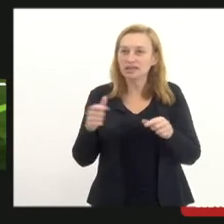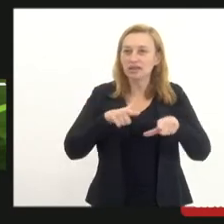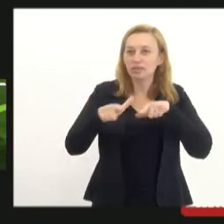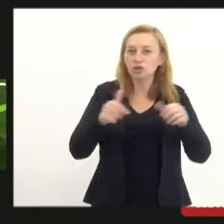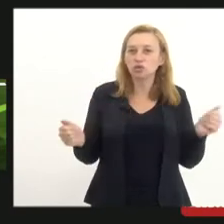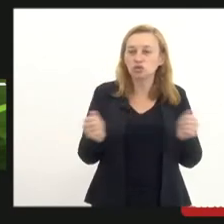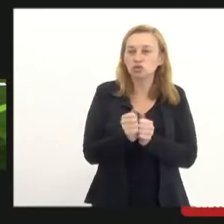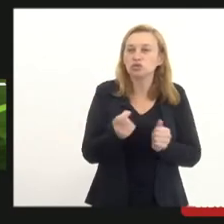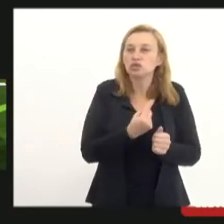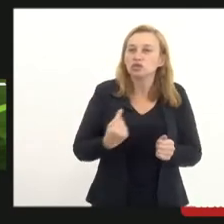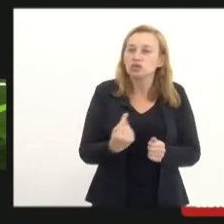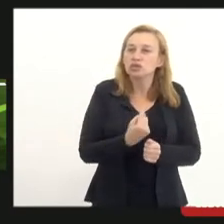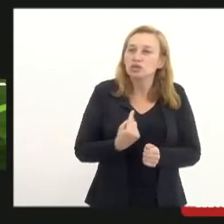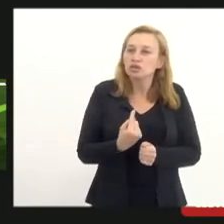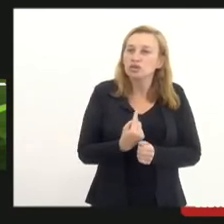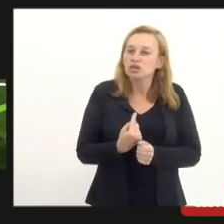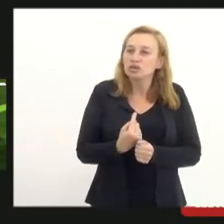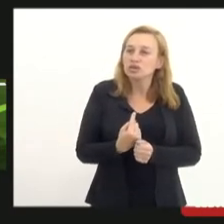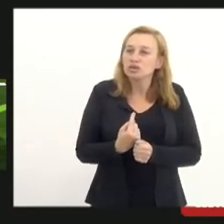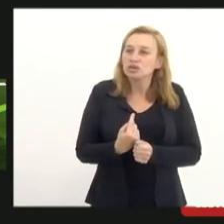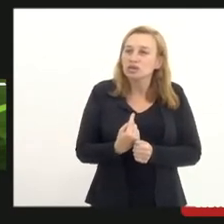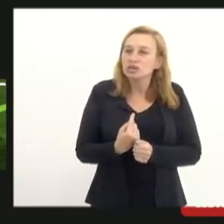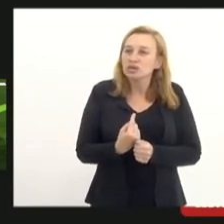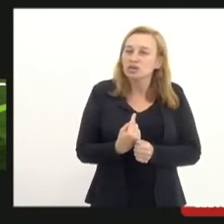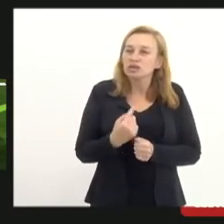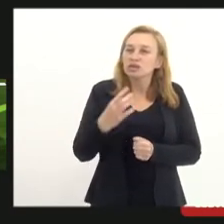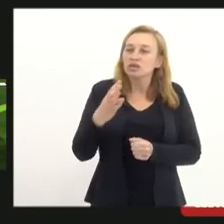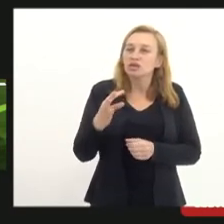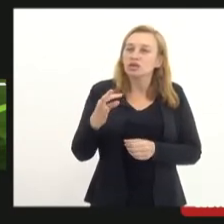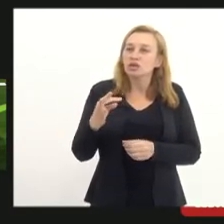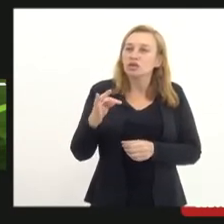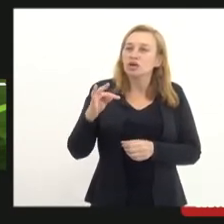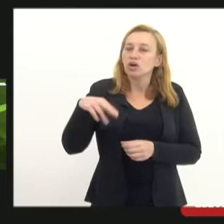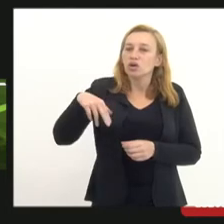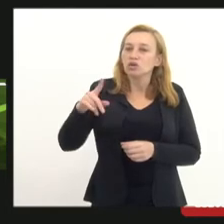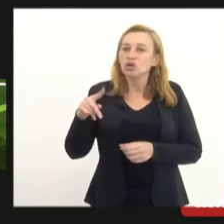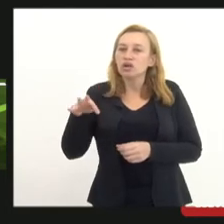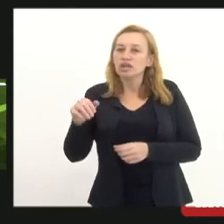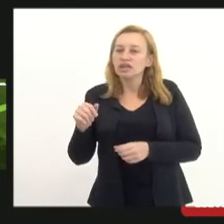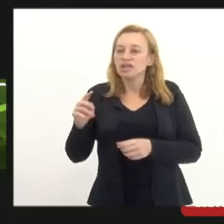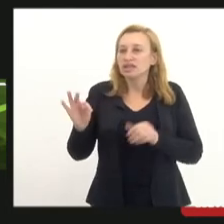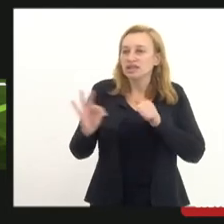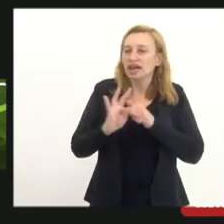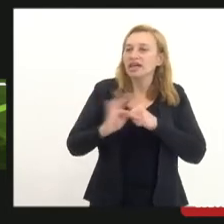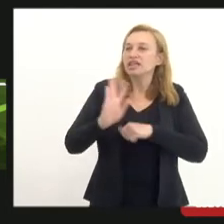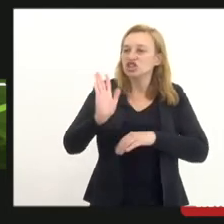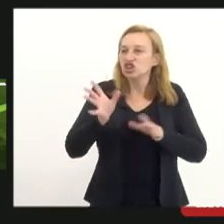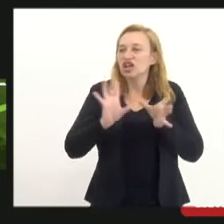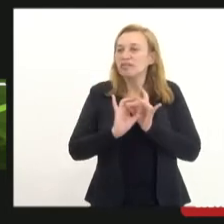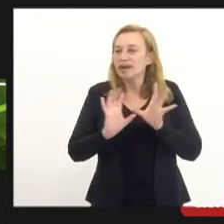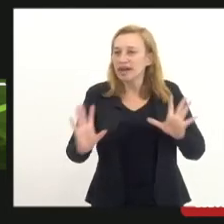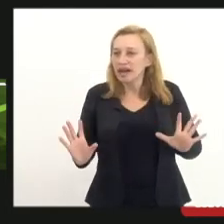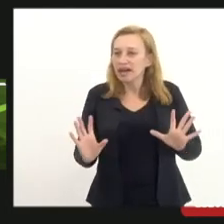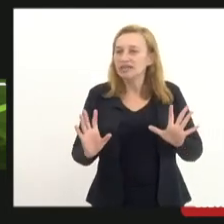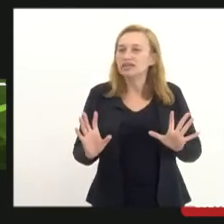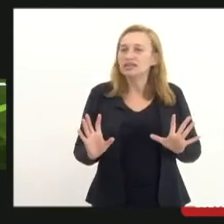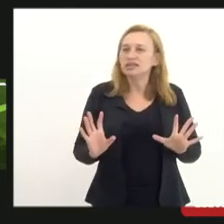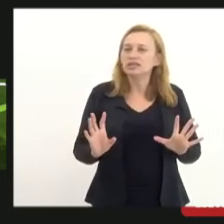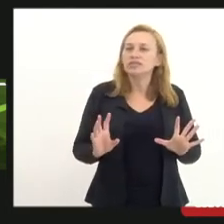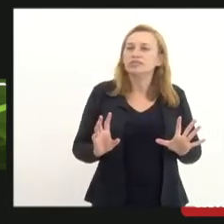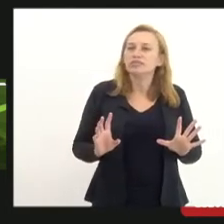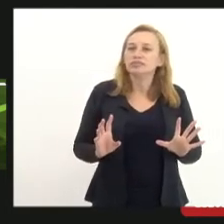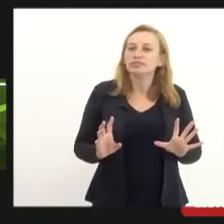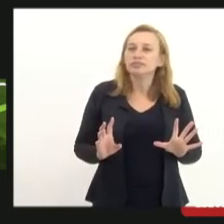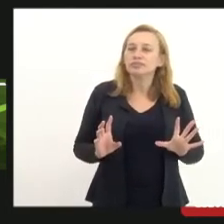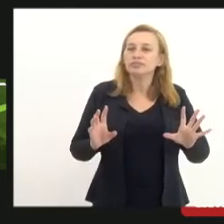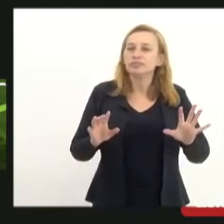conosco na atualização da nota técnica, que está já para ser praticamente liberada